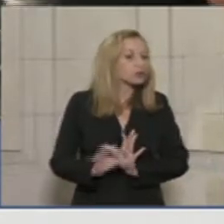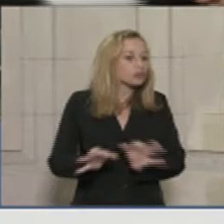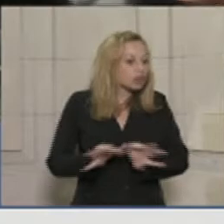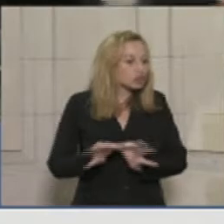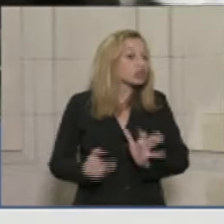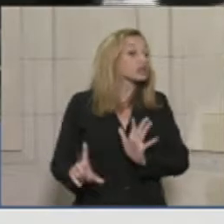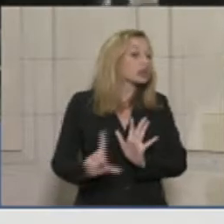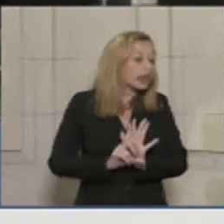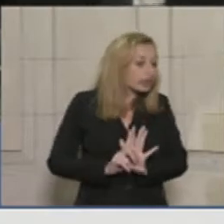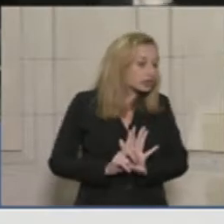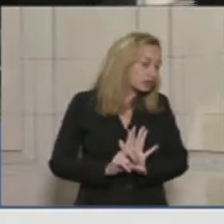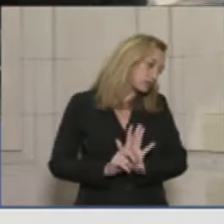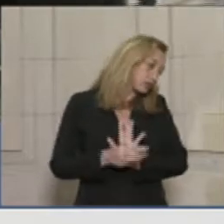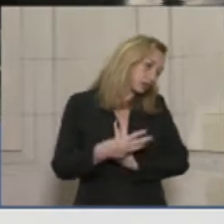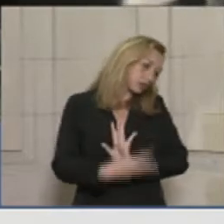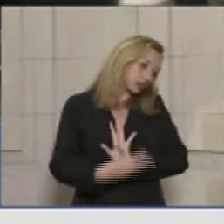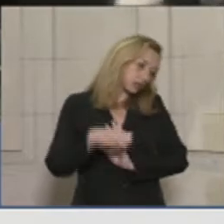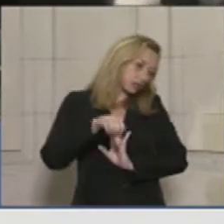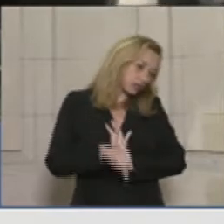projeto de lei